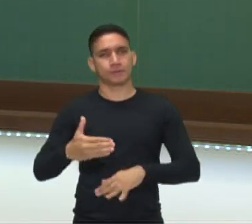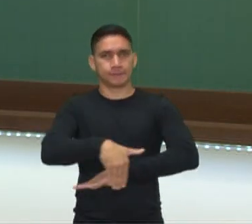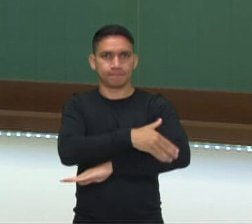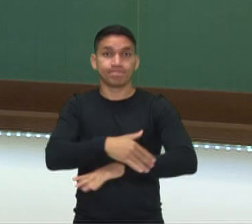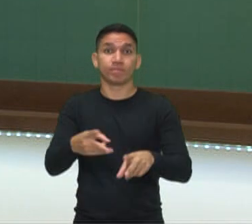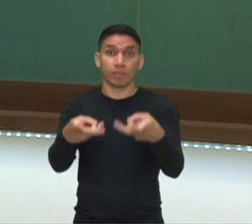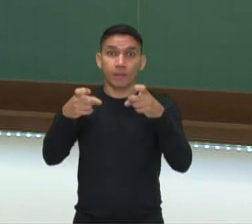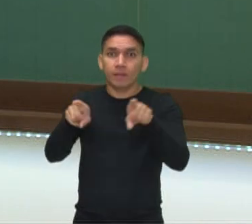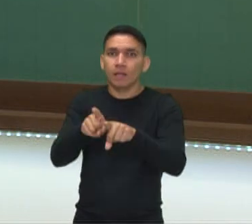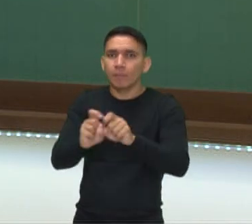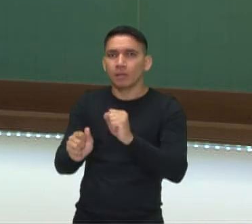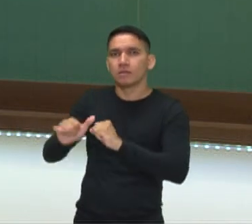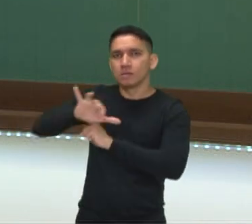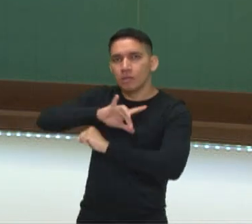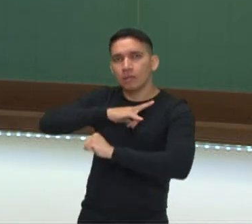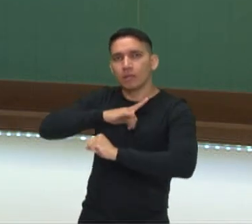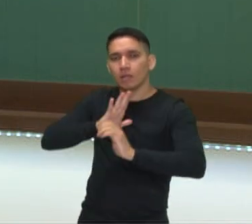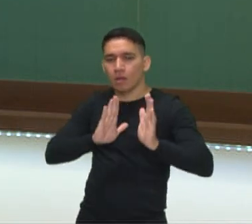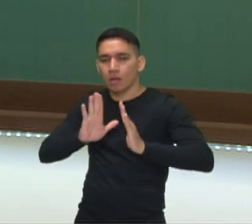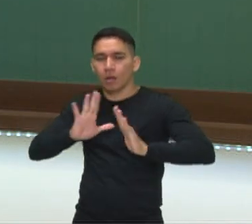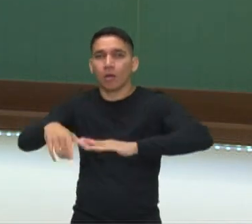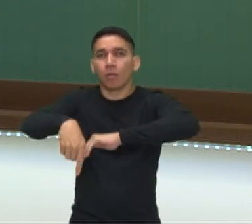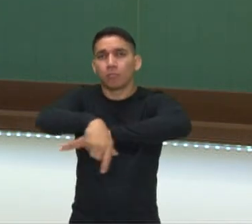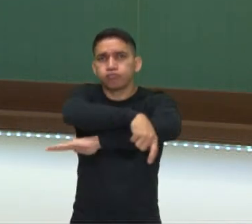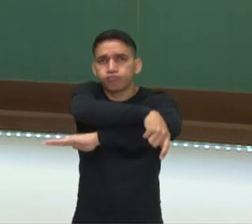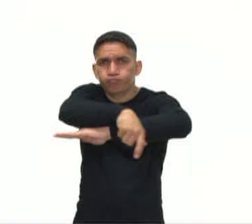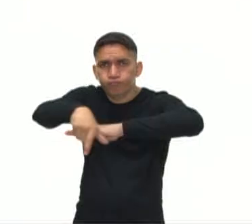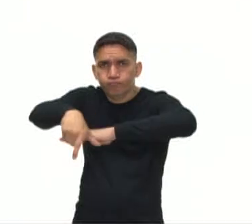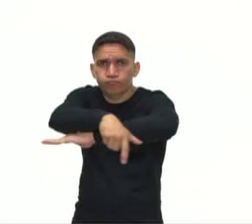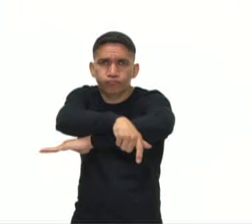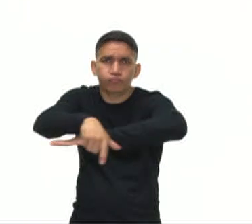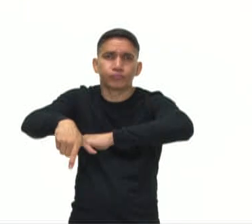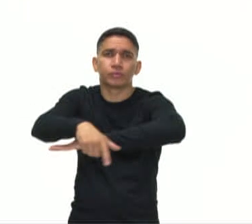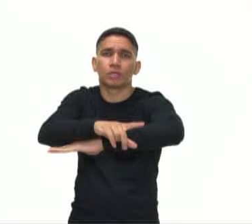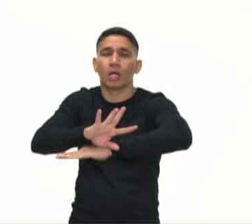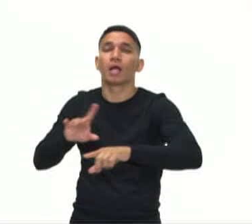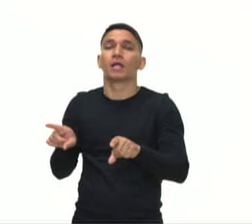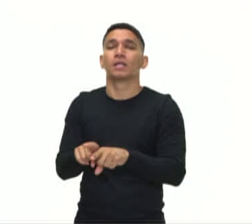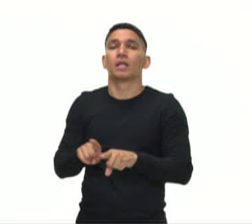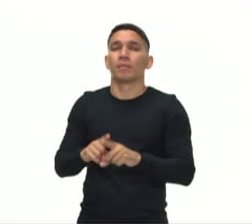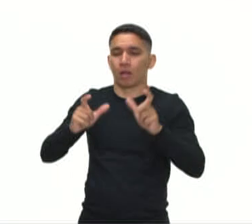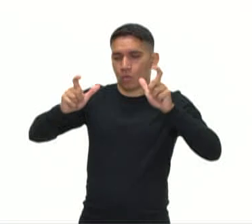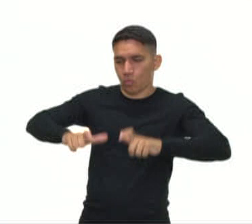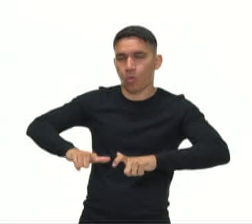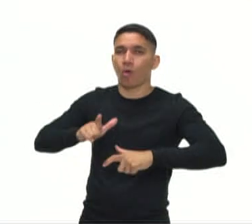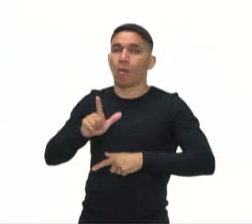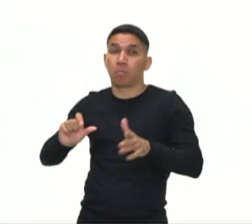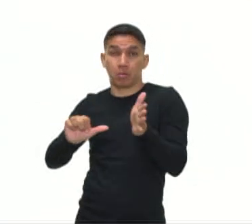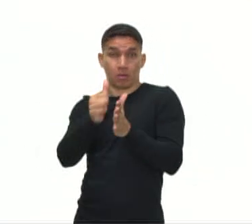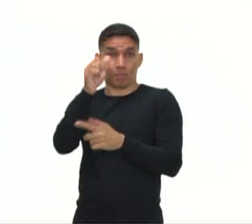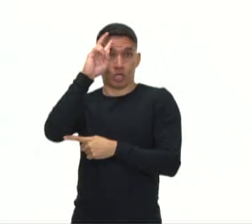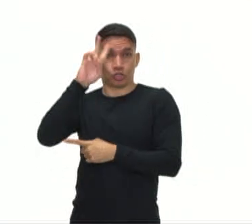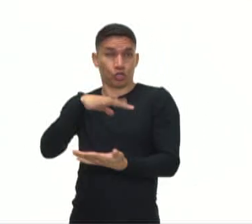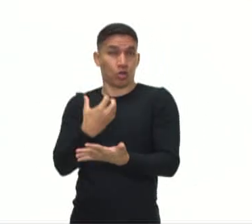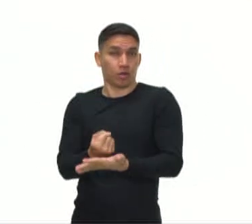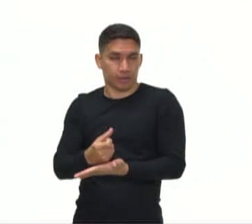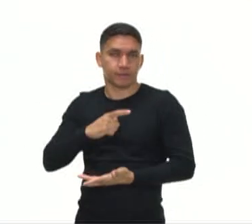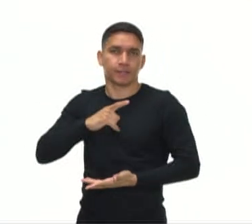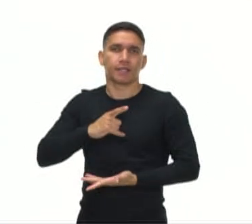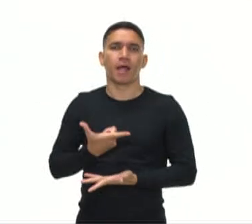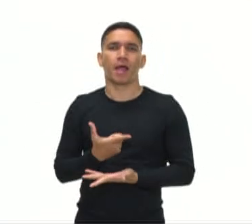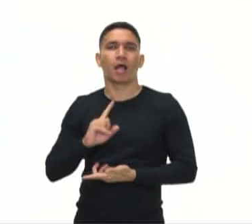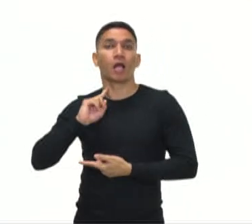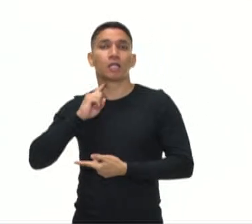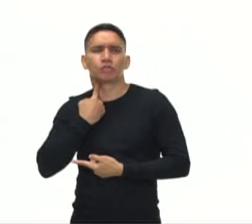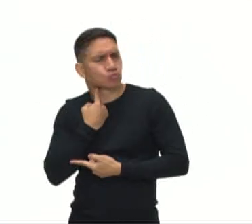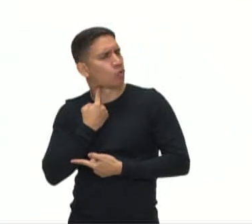vemos também a parte do saneamento básico, a cloaca máxima, o primeiro sistema de esgoto da história. Nós vemos que já em Roma